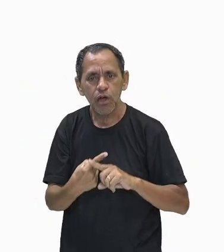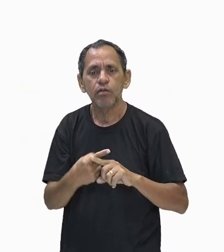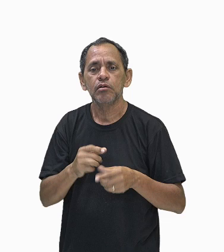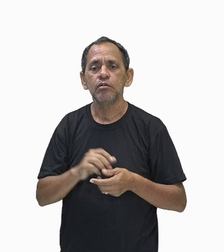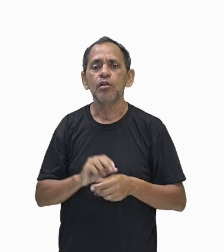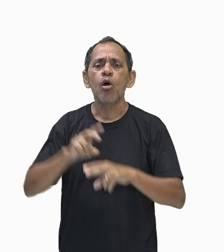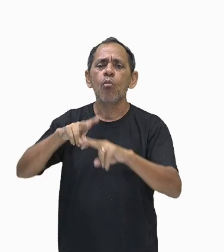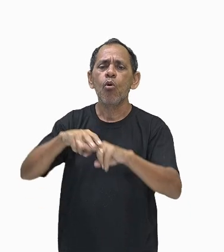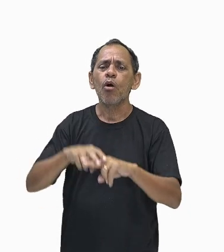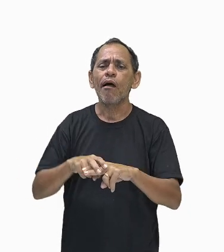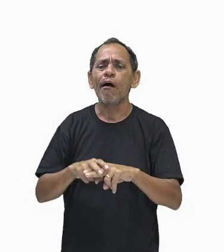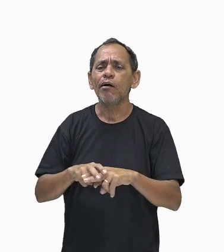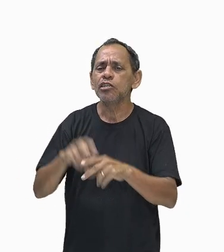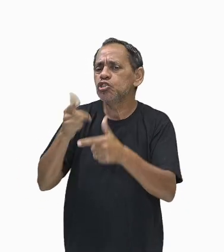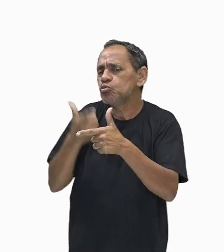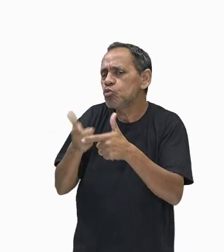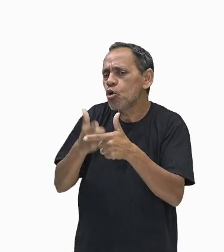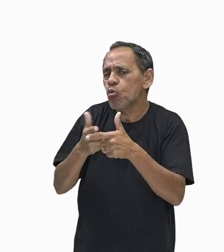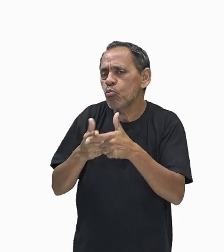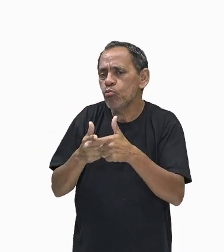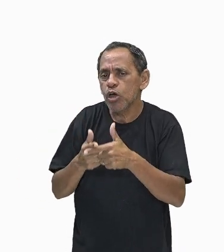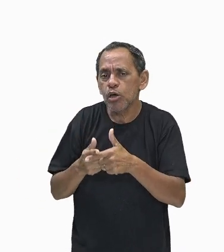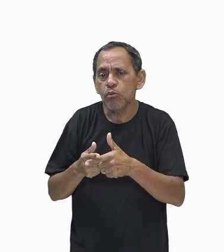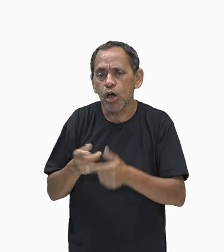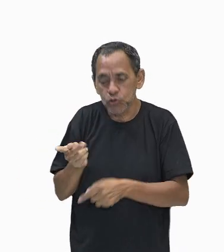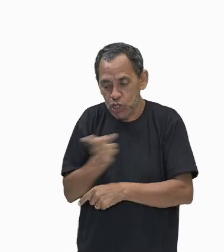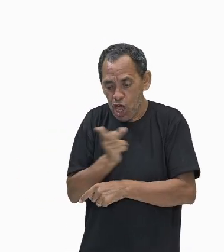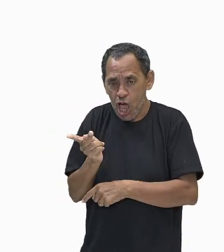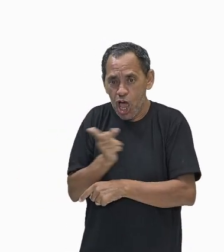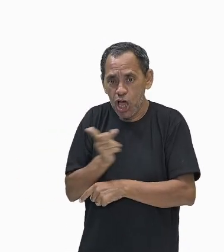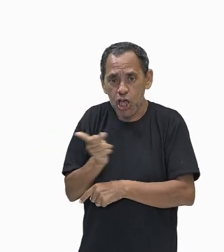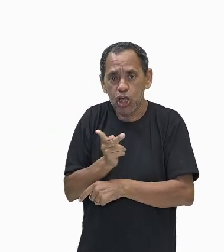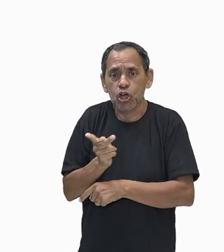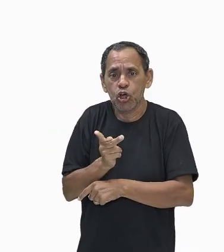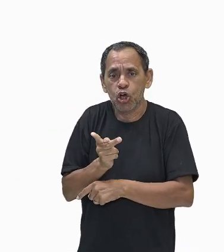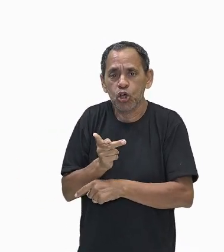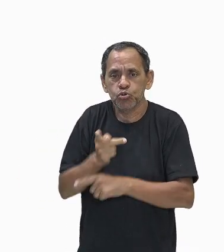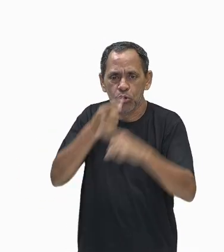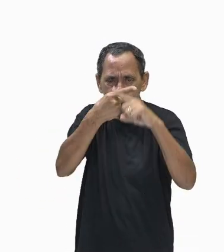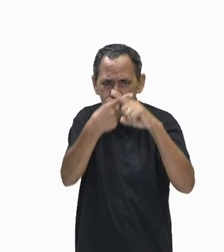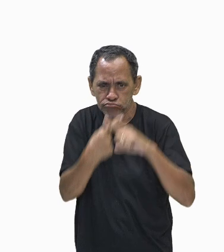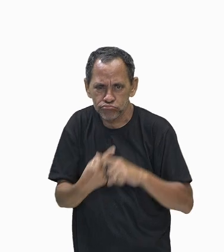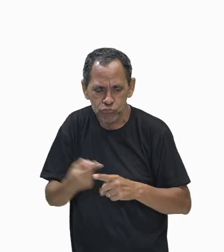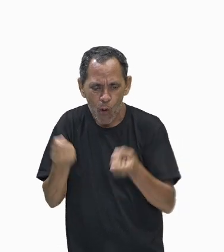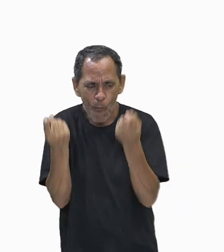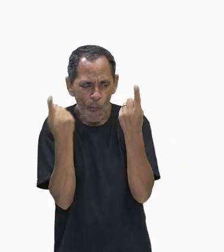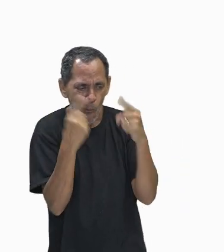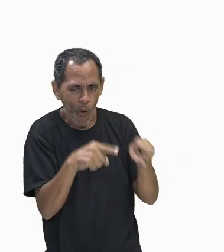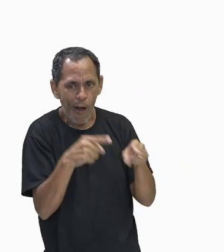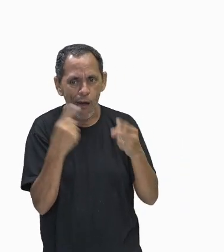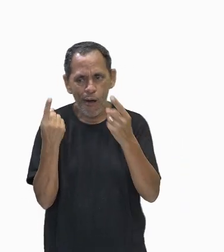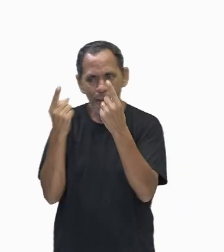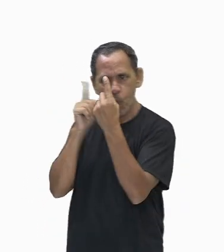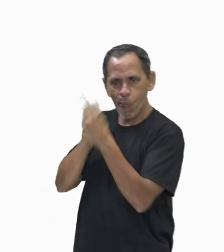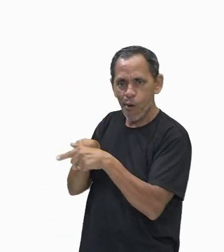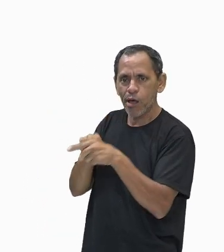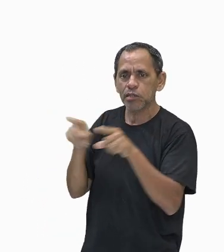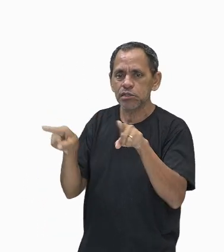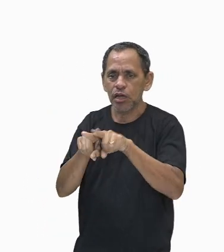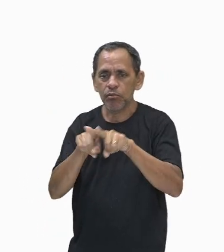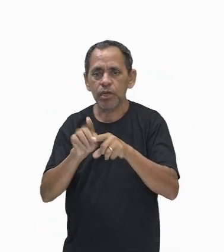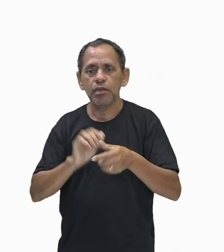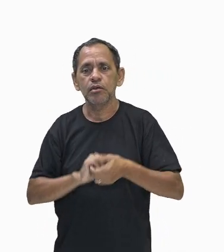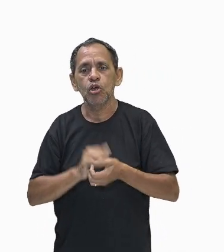causa dessa rivalidade, as duas confederações confrontaram-se na Guerra do Peloponeso,